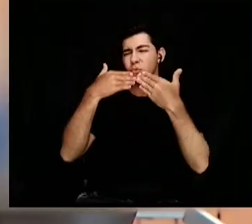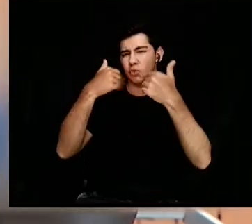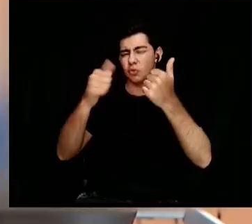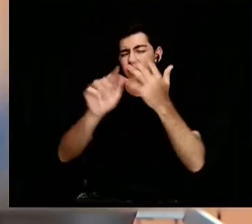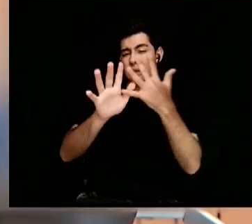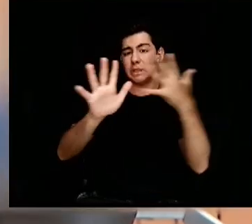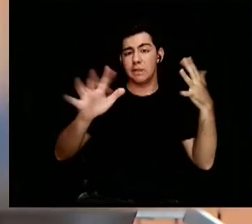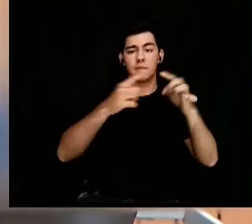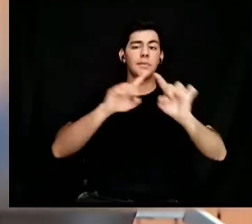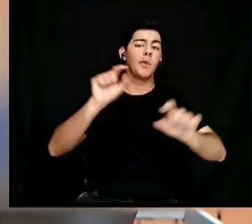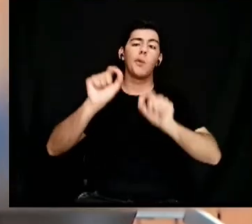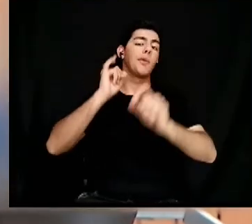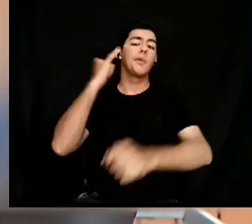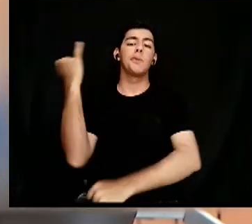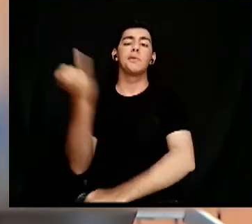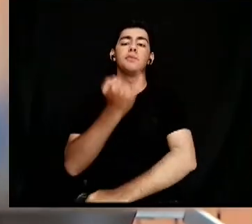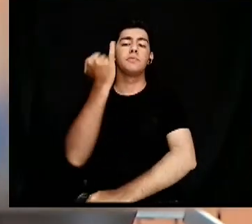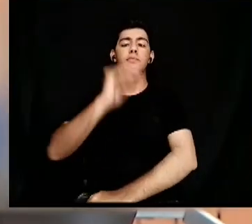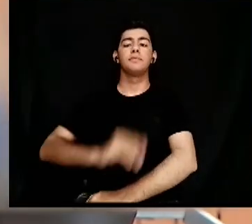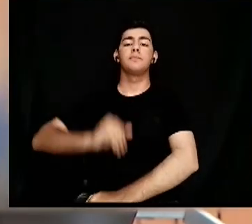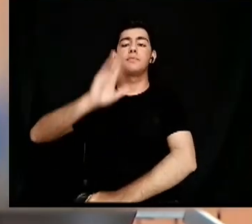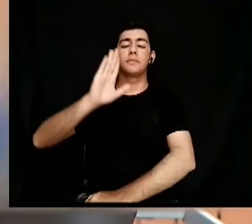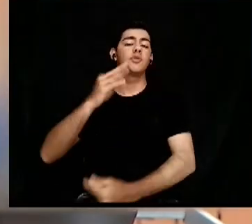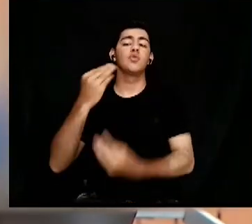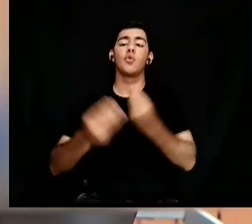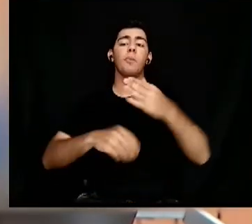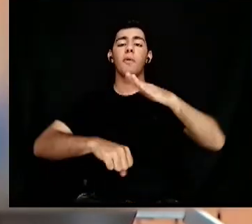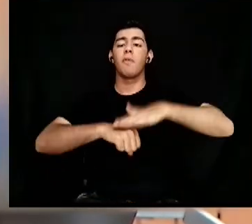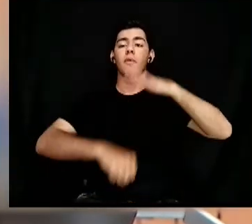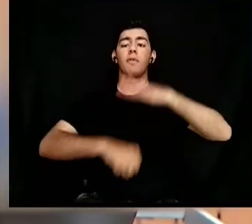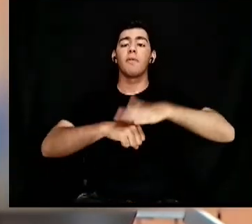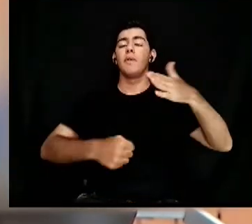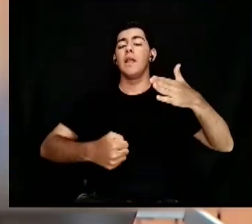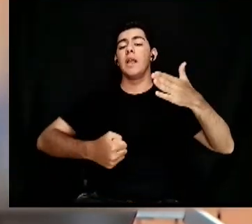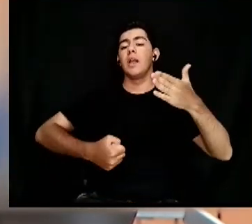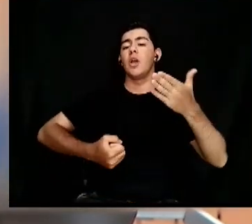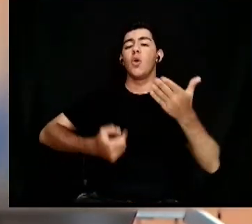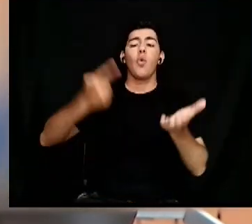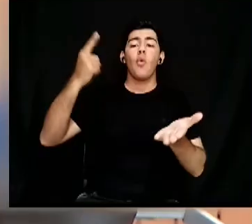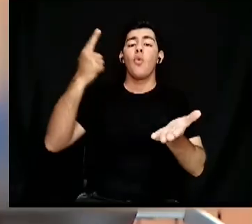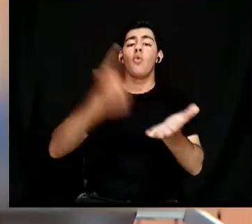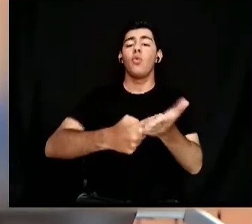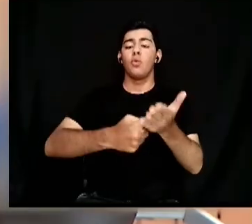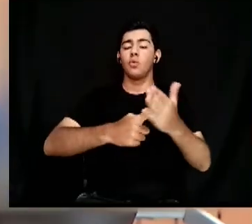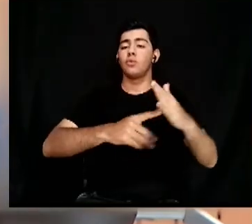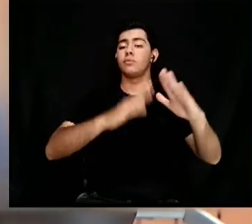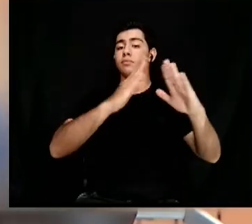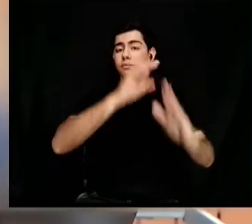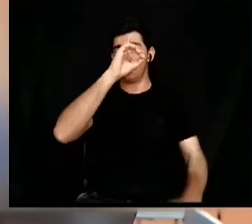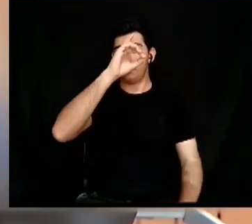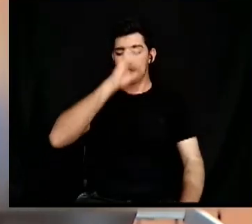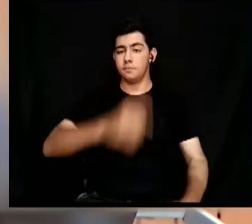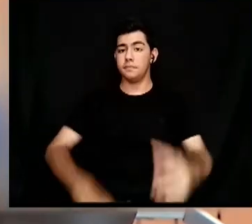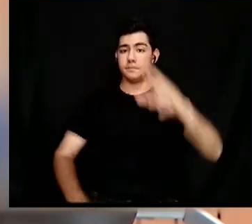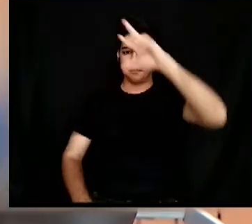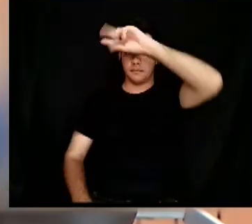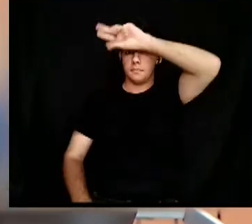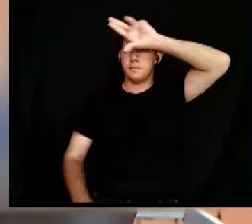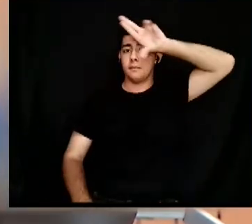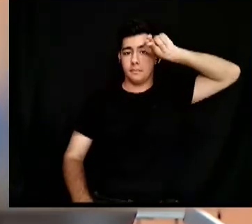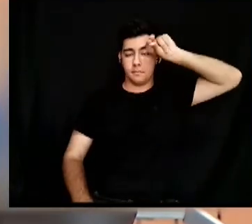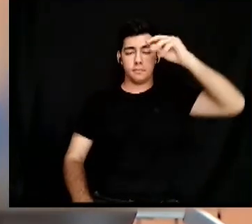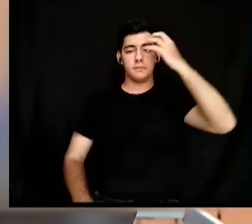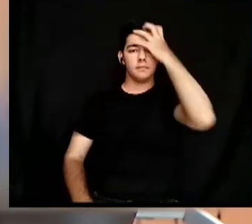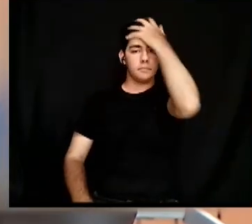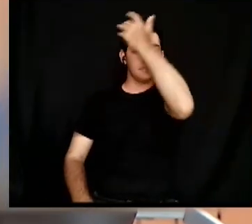colocar aqui é a forma como tem sido feita a negociação desse hospital com a prefeitura, a portas fechadas, a negociação entre o Tarcísio